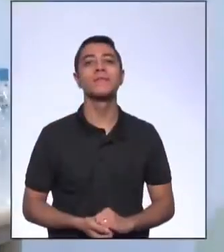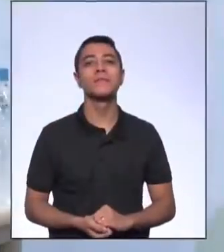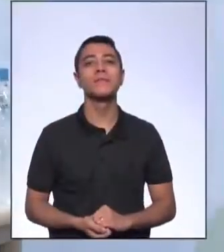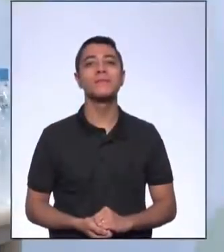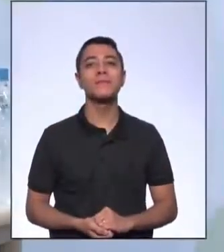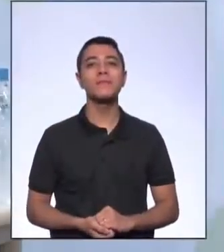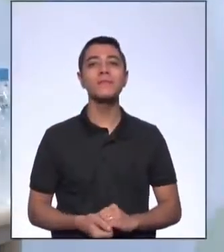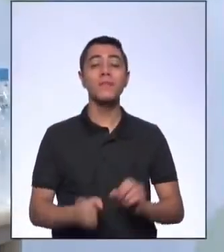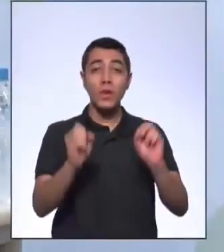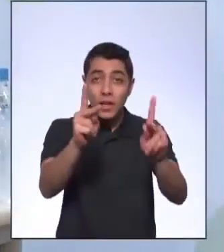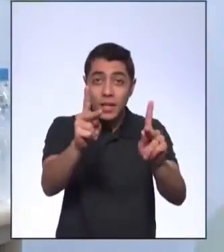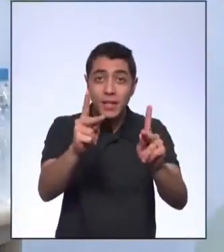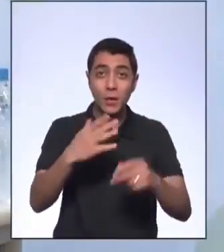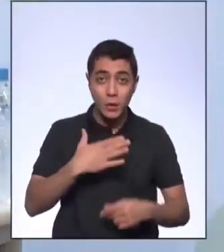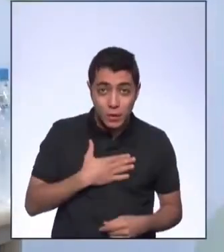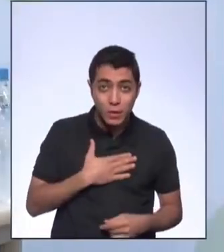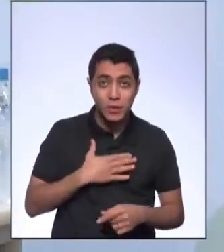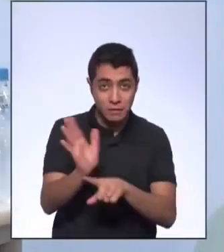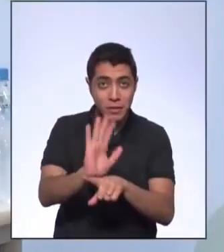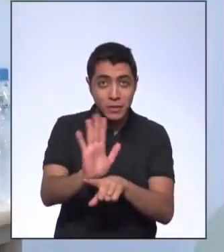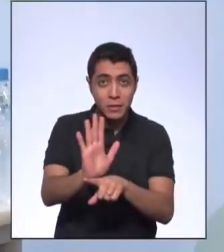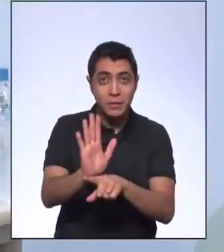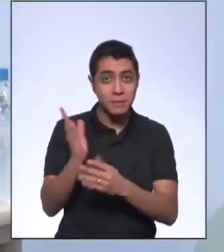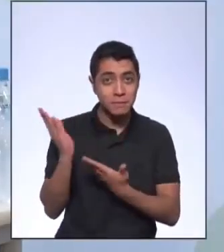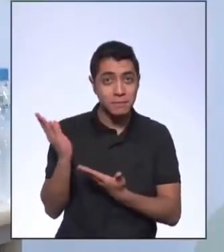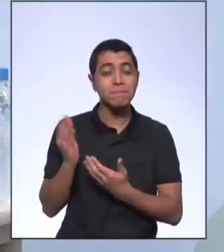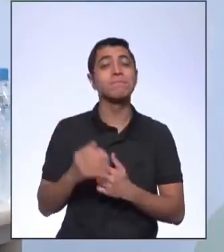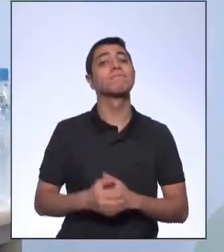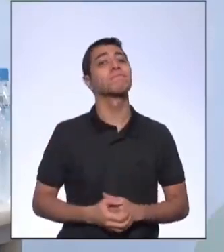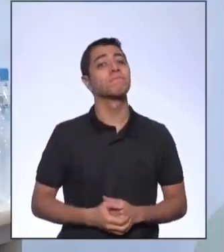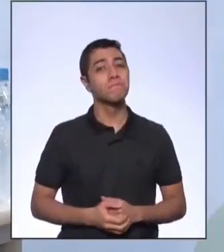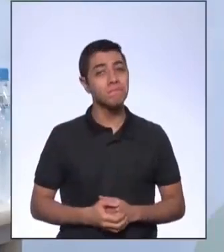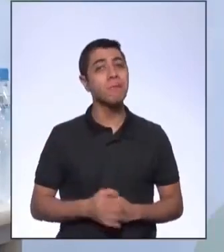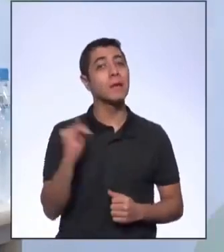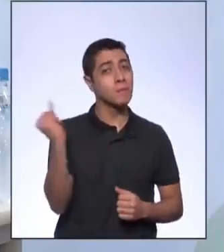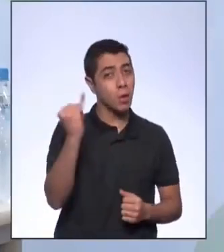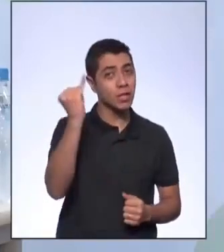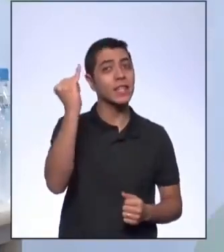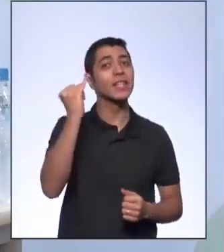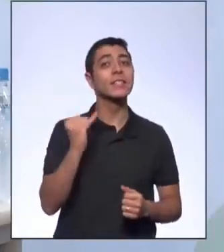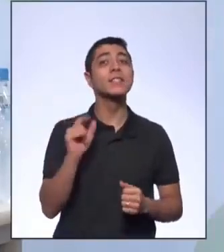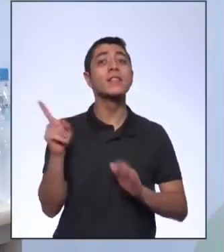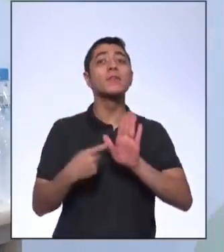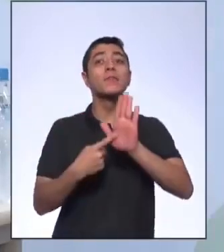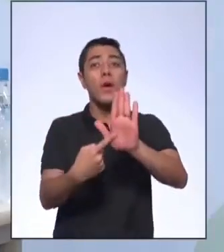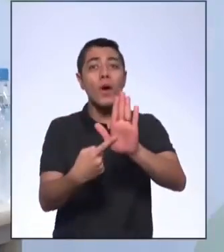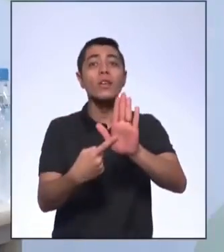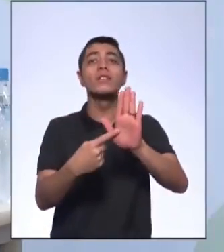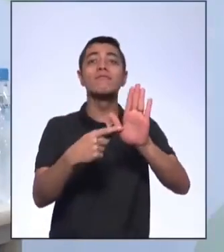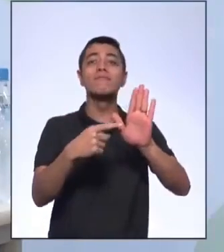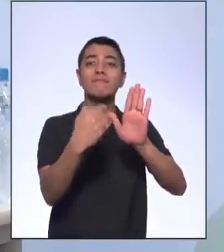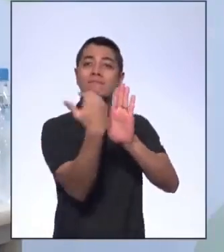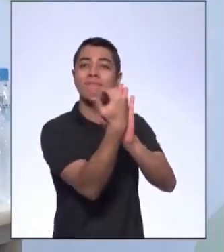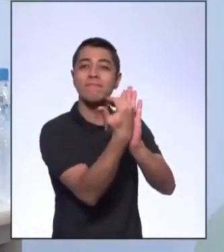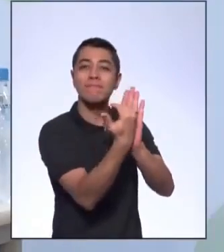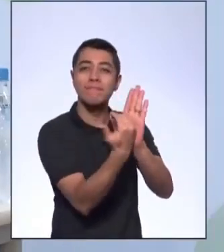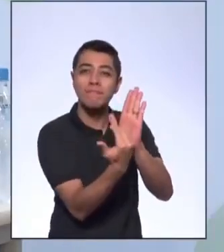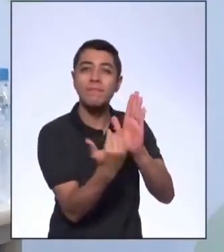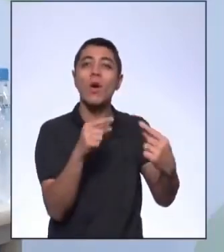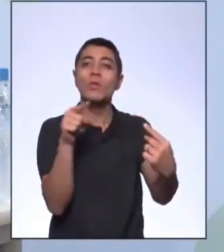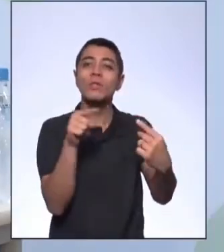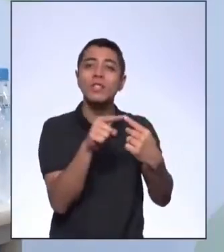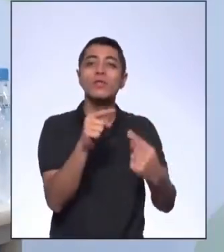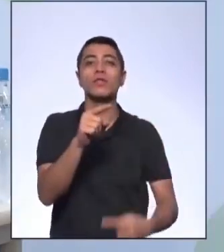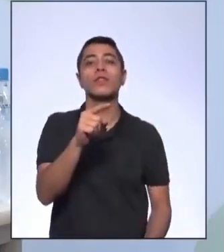Oi e aí gostaram do vídeo importante é retratar né os dez as da dessas 17 né então são